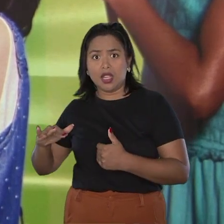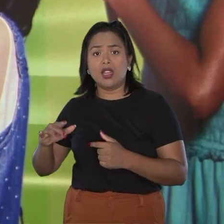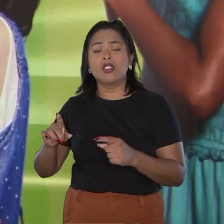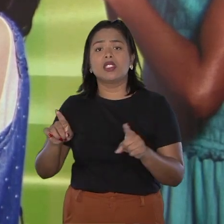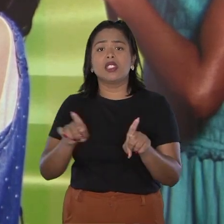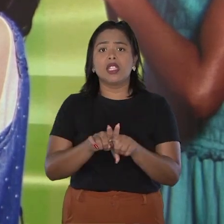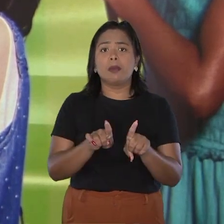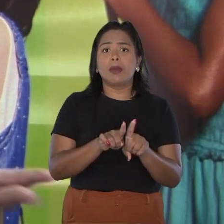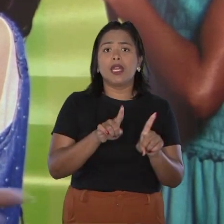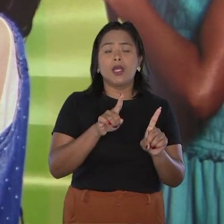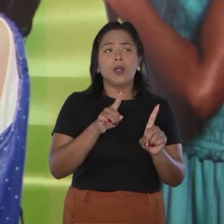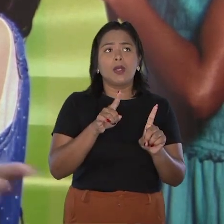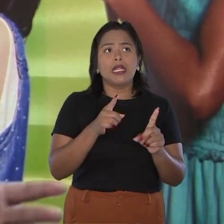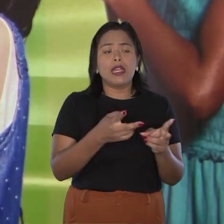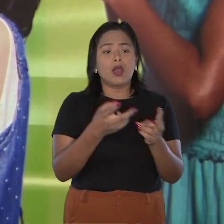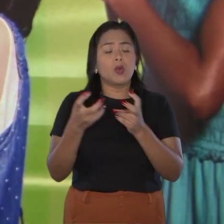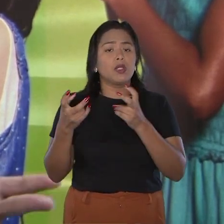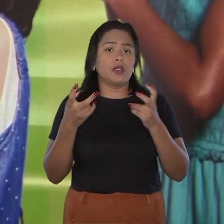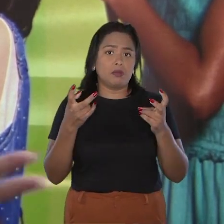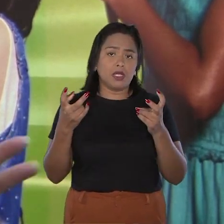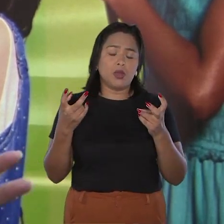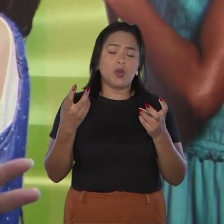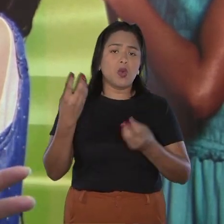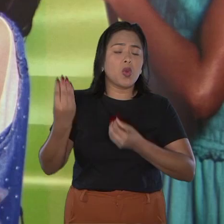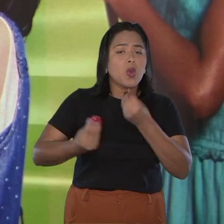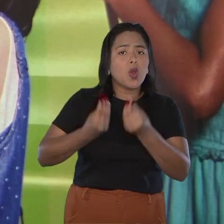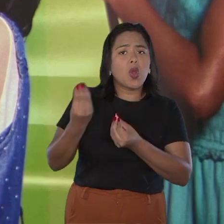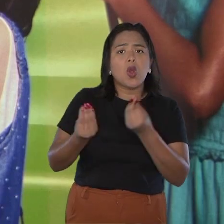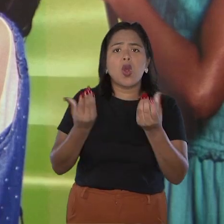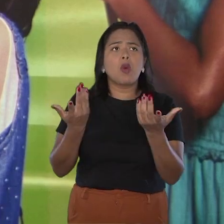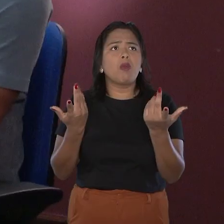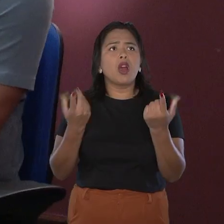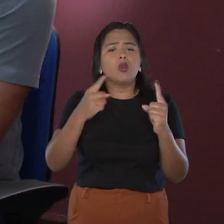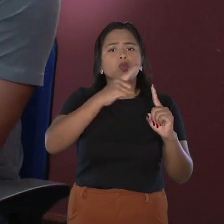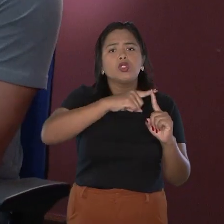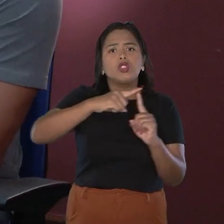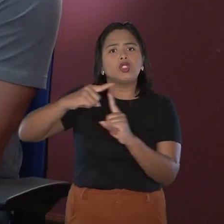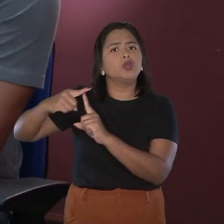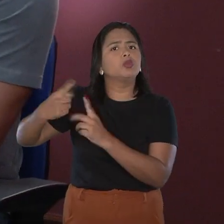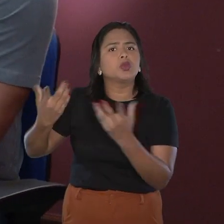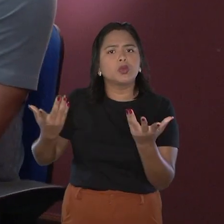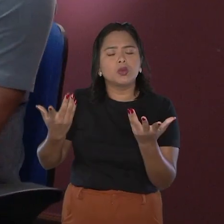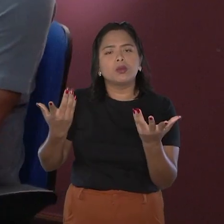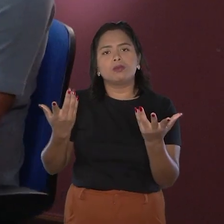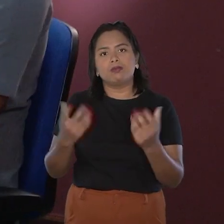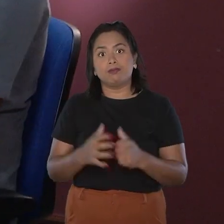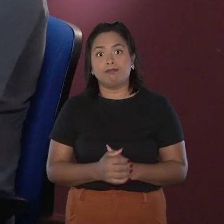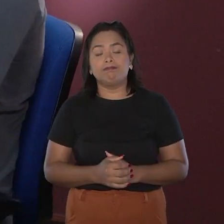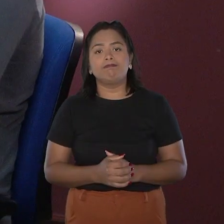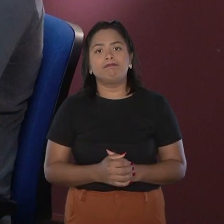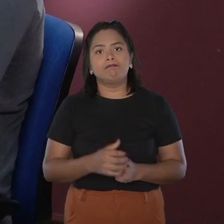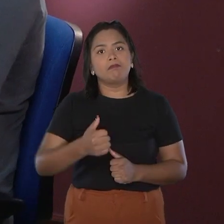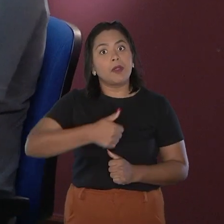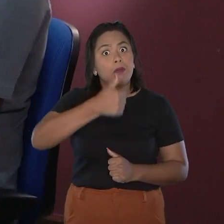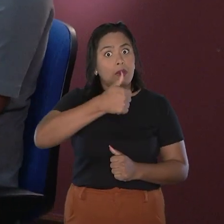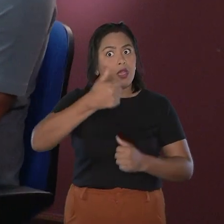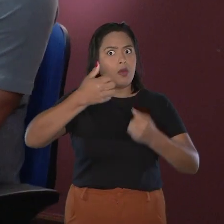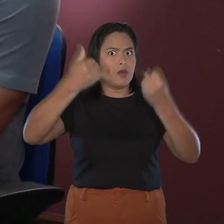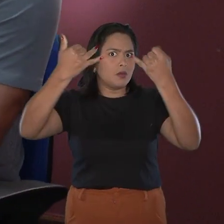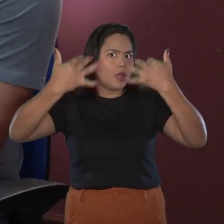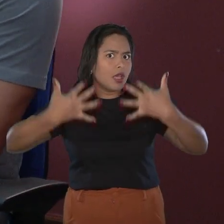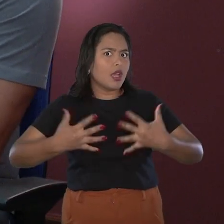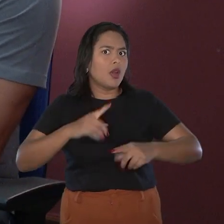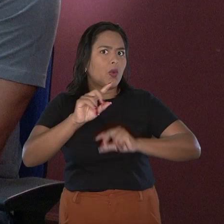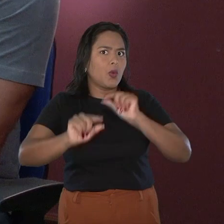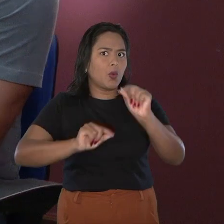identificação Como tem sido como é essa classificação primeiro eu queria deixar esclarecer né para quem tá ouvindo